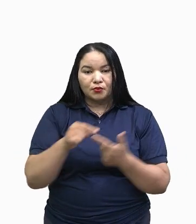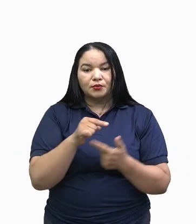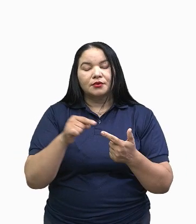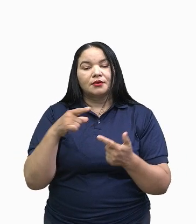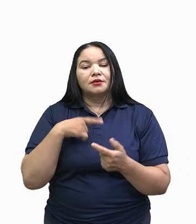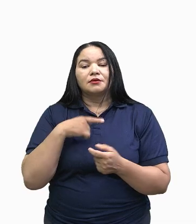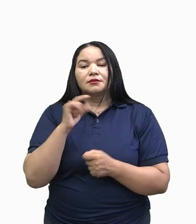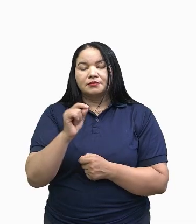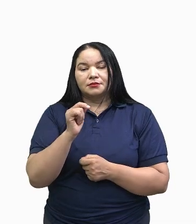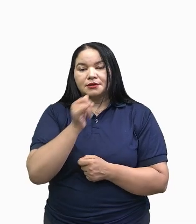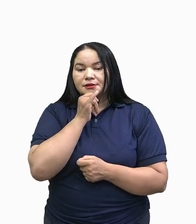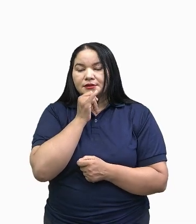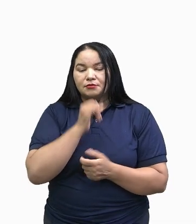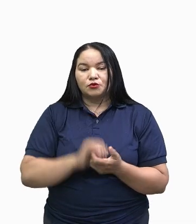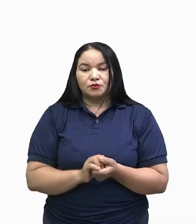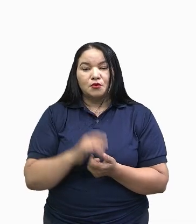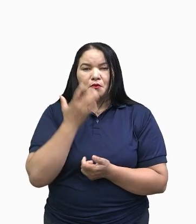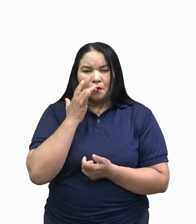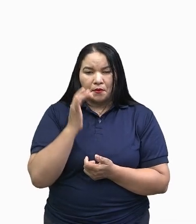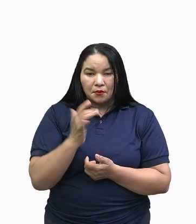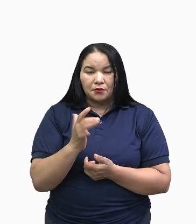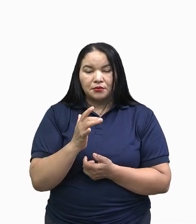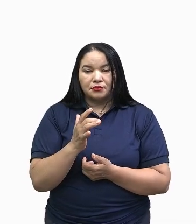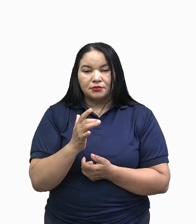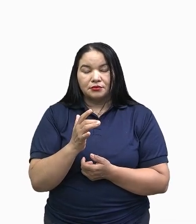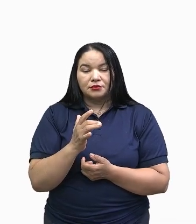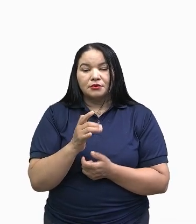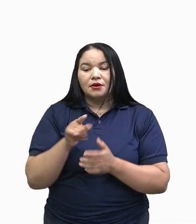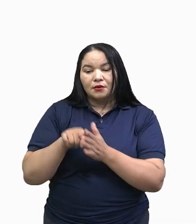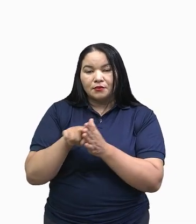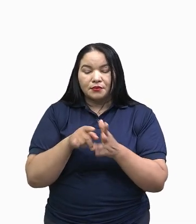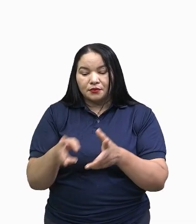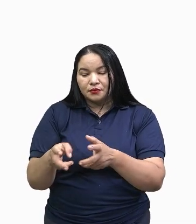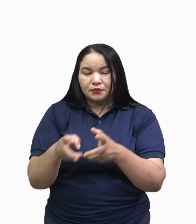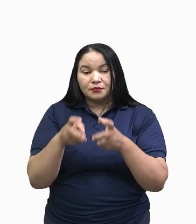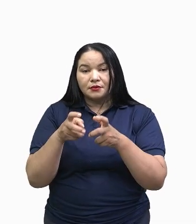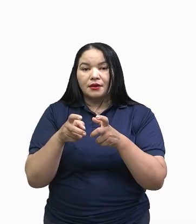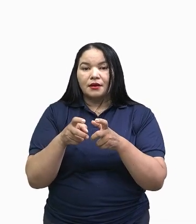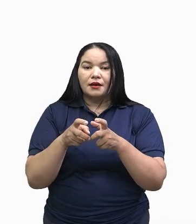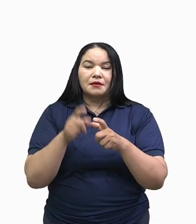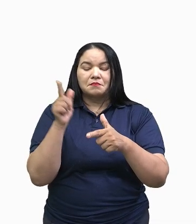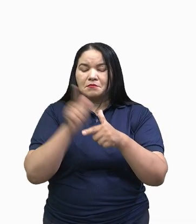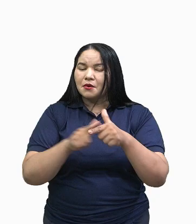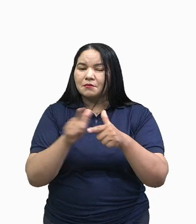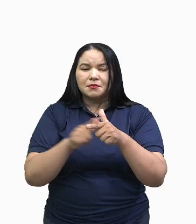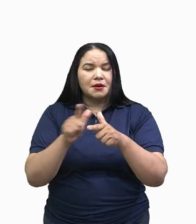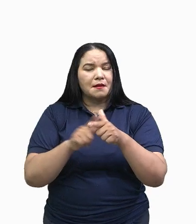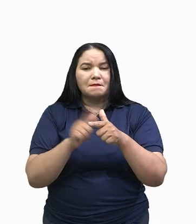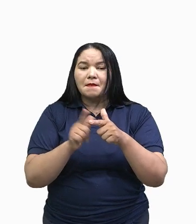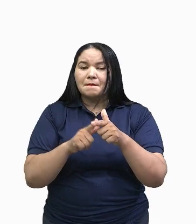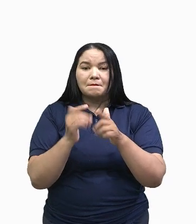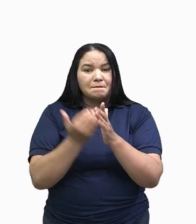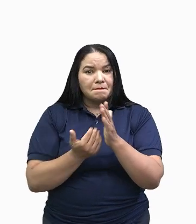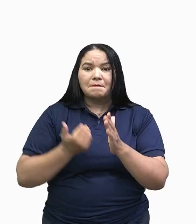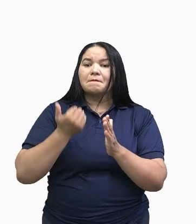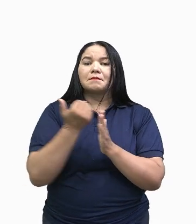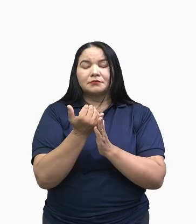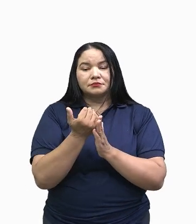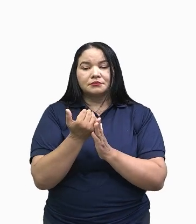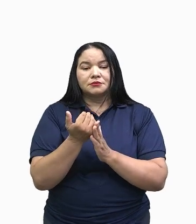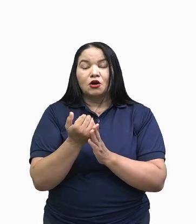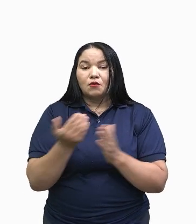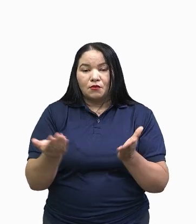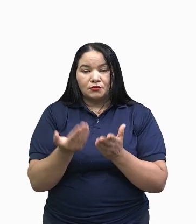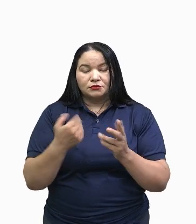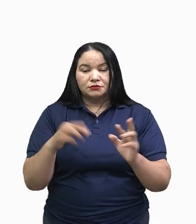ilegal, por exemplo, do ouro, e é um dos maiores problemas, né, que a gente pode observar hoje com